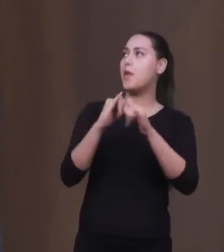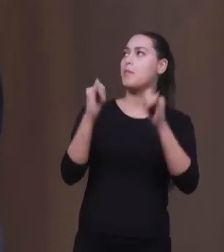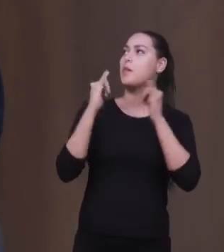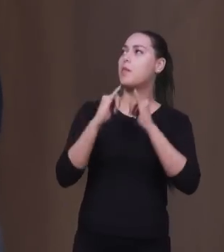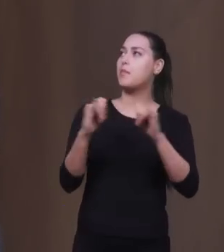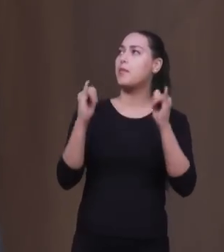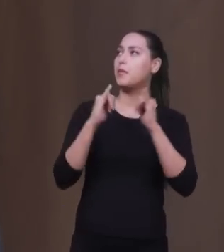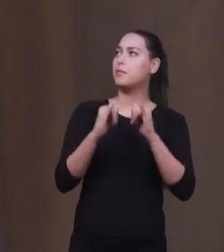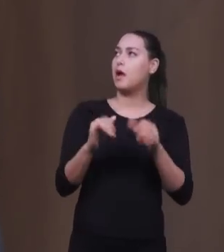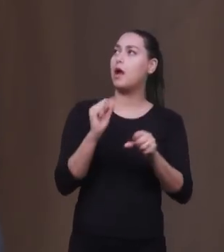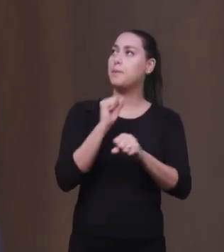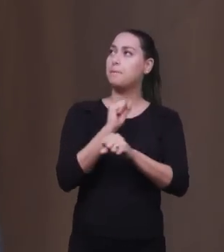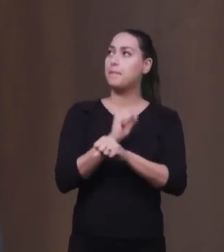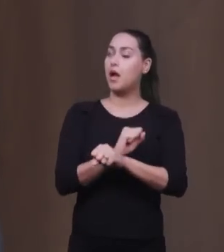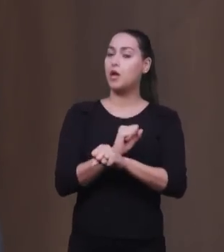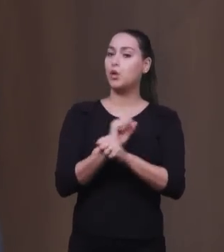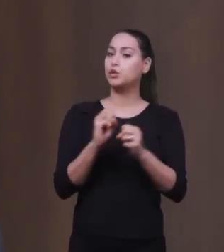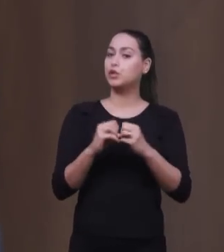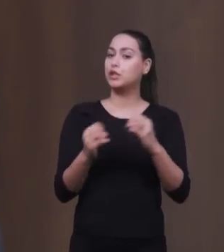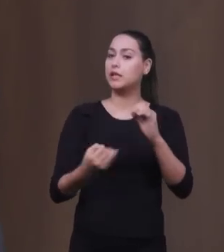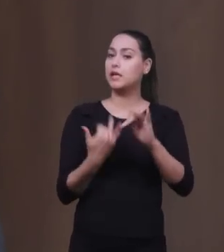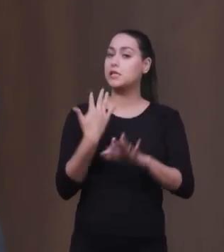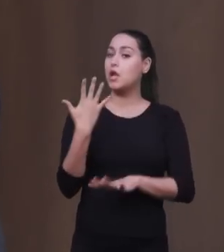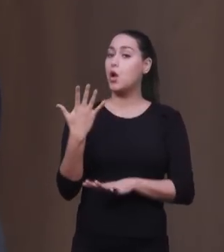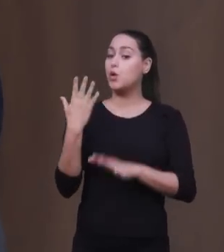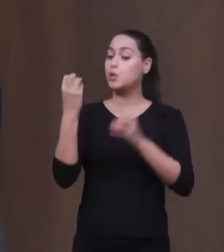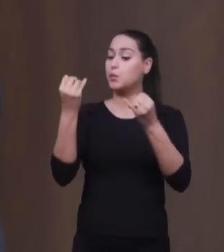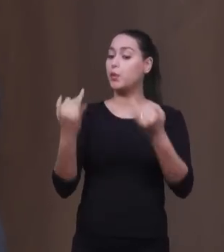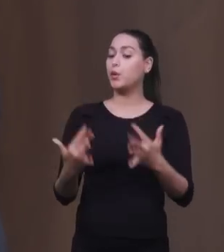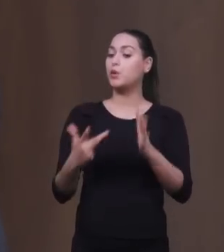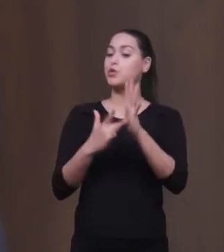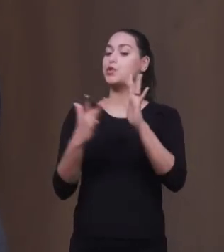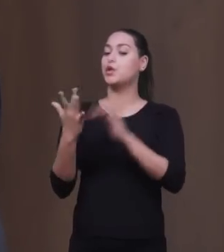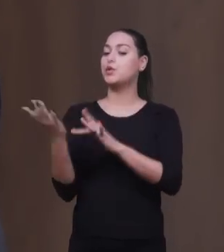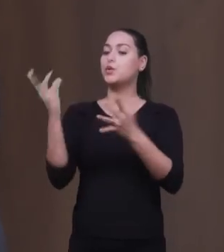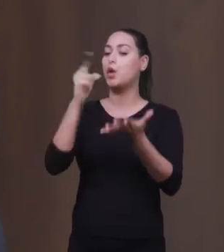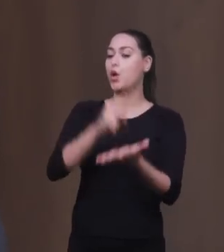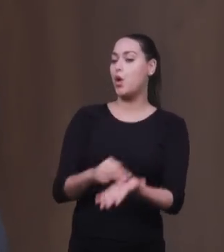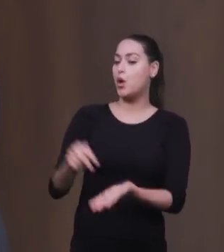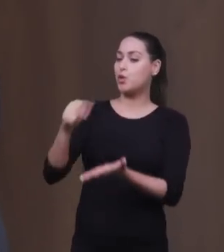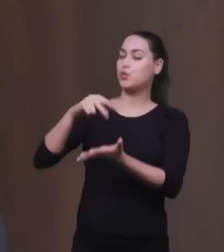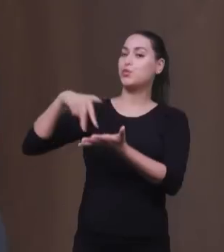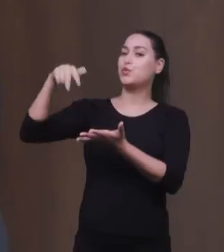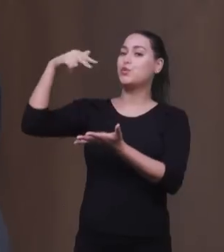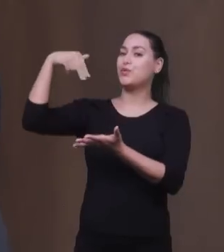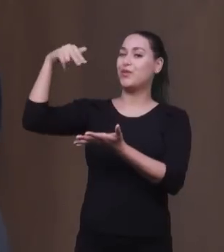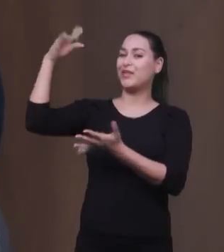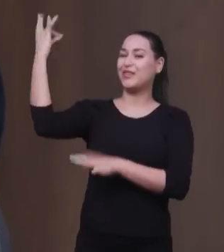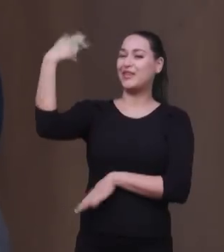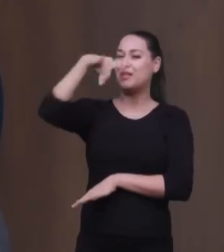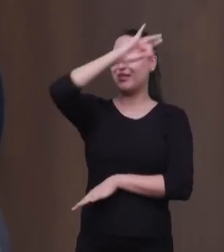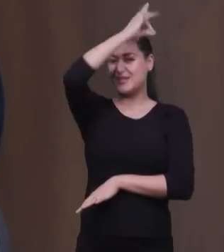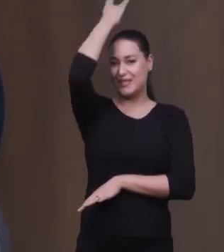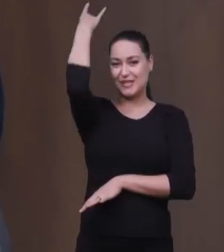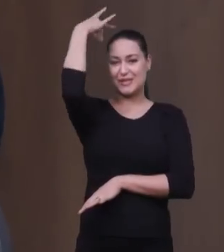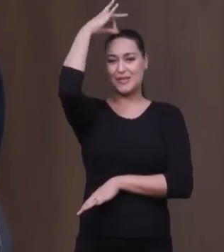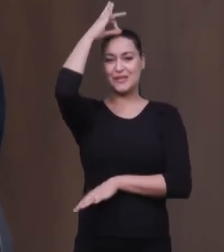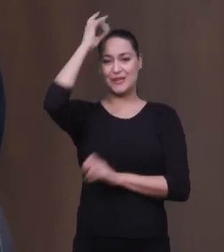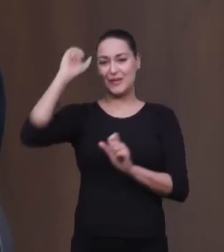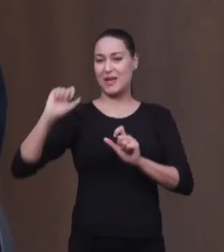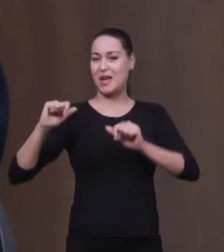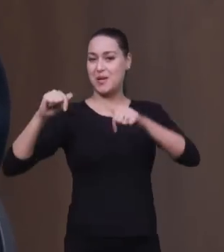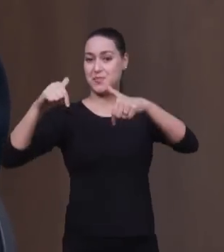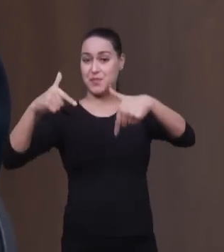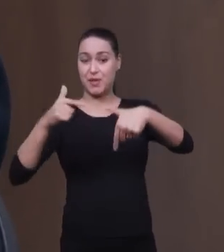ele parou de falar na criação e foi falar de Jesus ressuscitado. Aí ele entrou numa palavra que o Espírito Santo